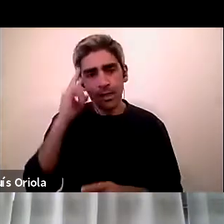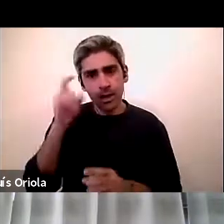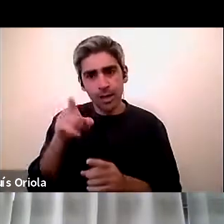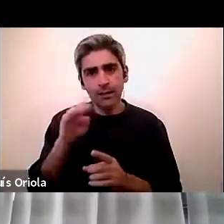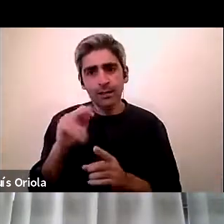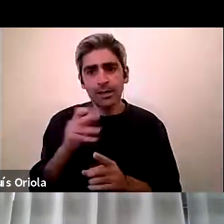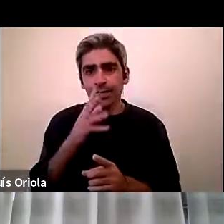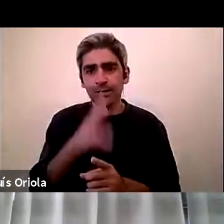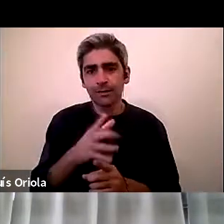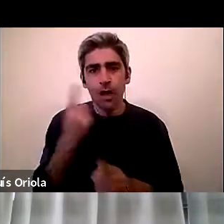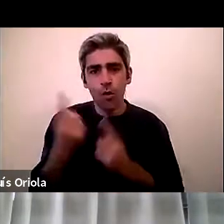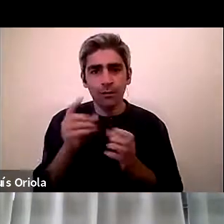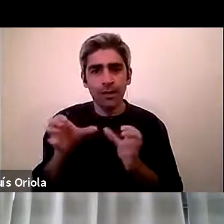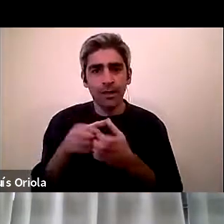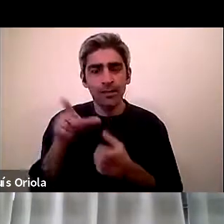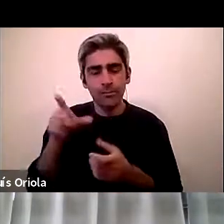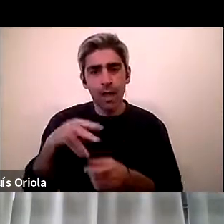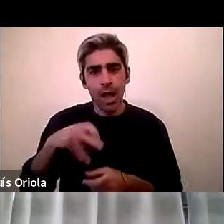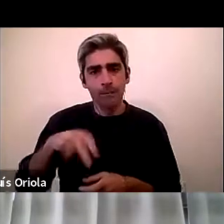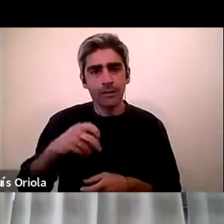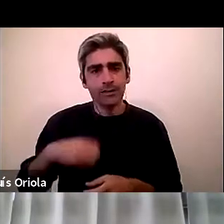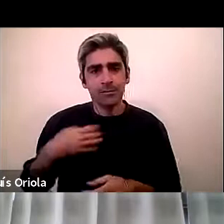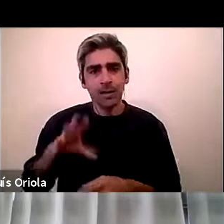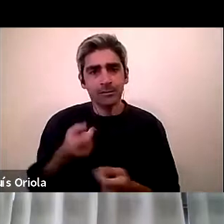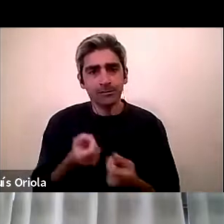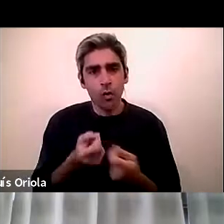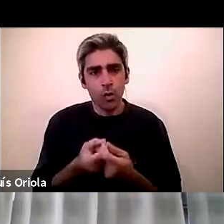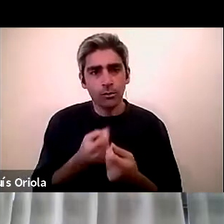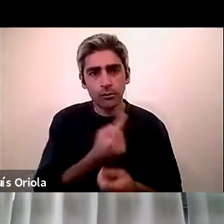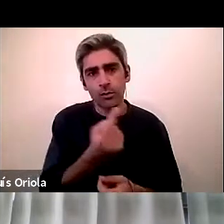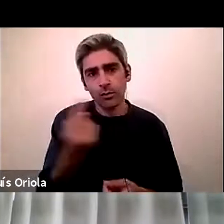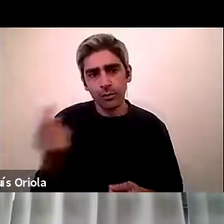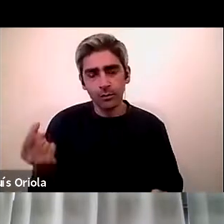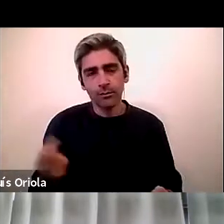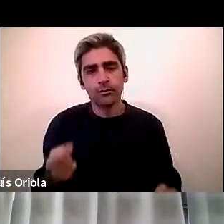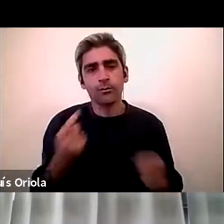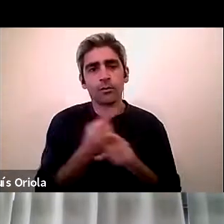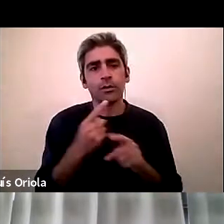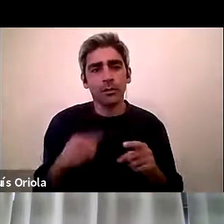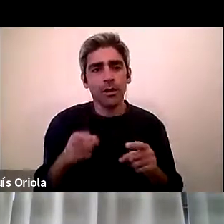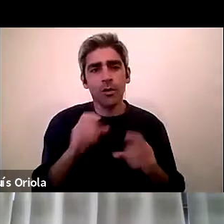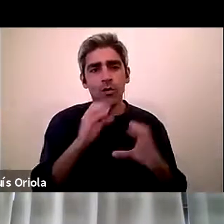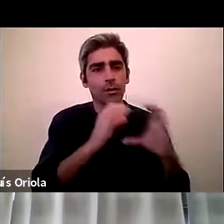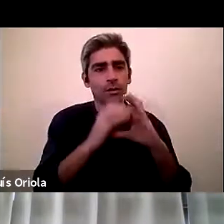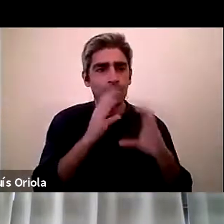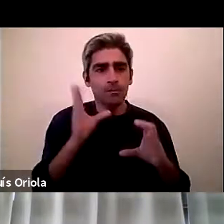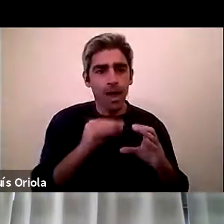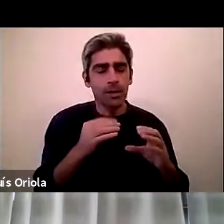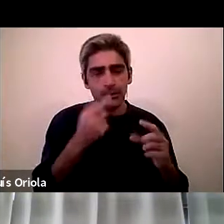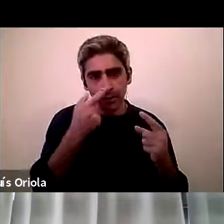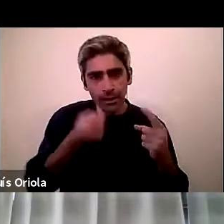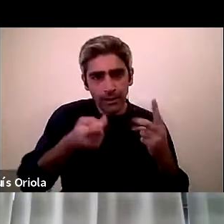a falar, de algumas equipas dentro da AMA se sentirem mais próximas umas das outras, porque têm se calhar comunicado com maior